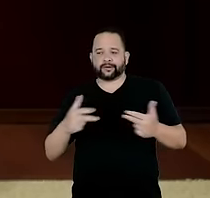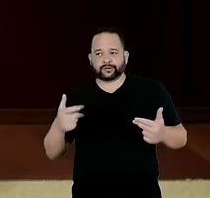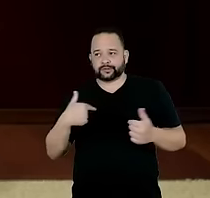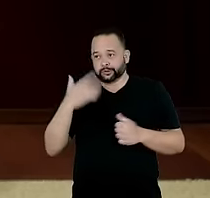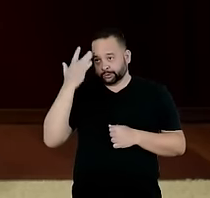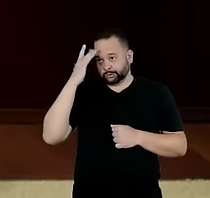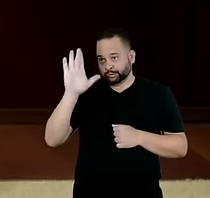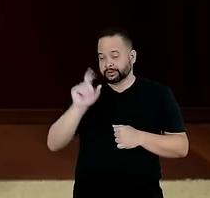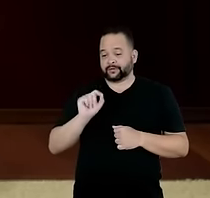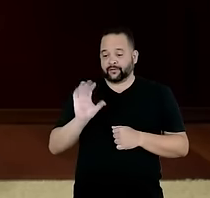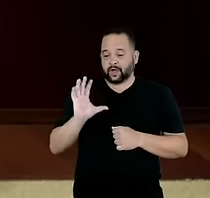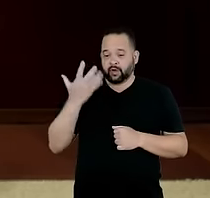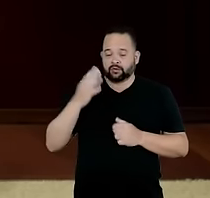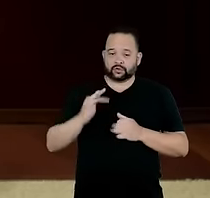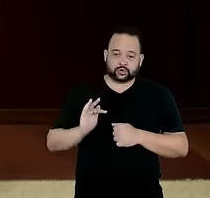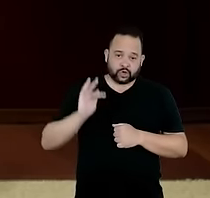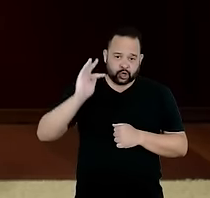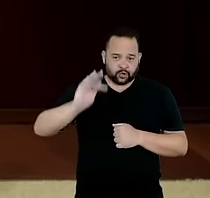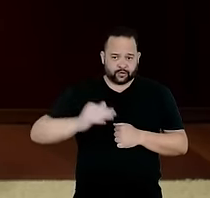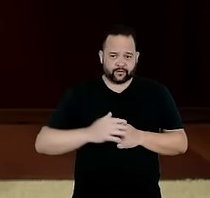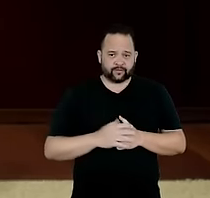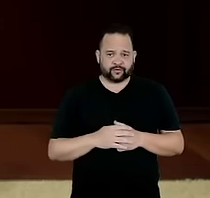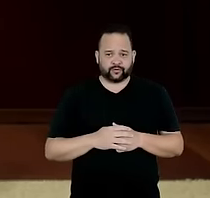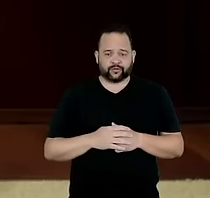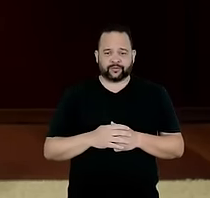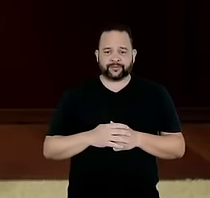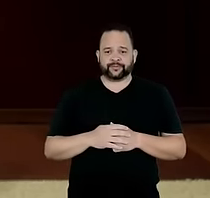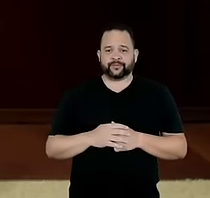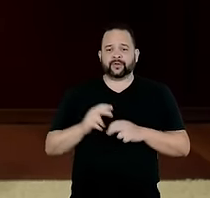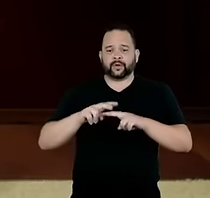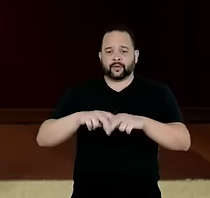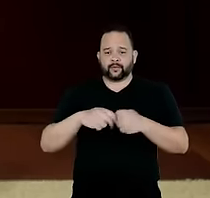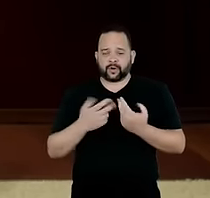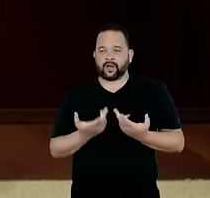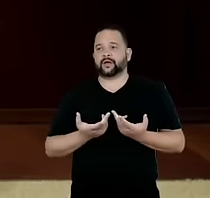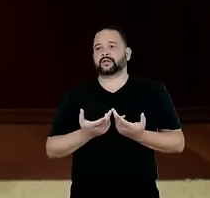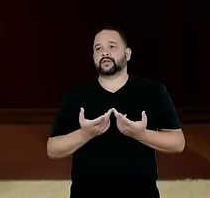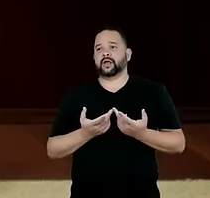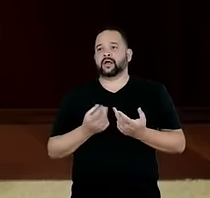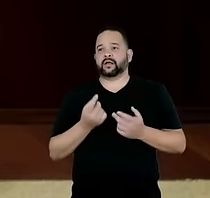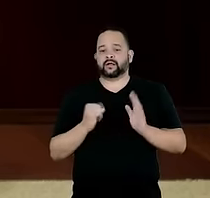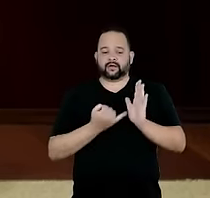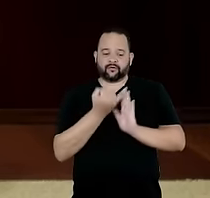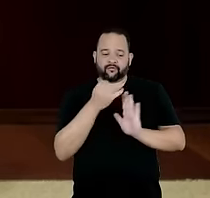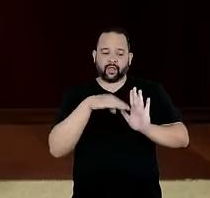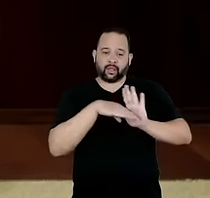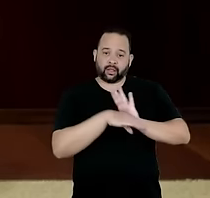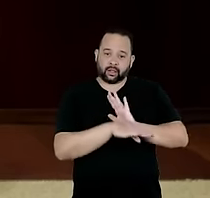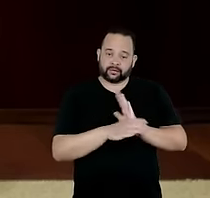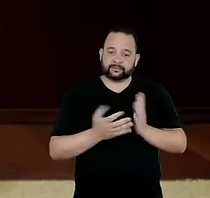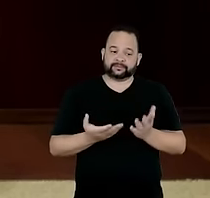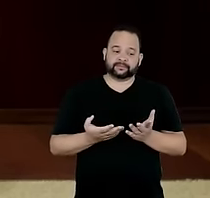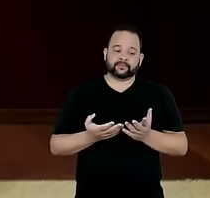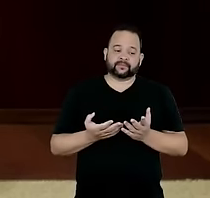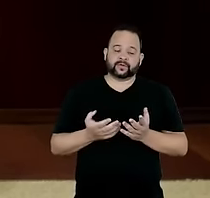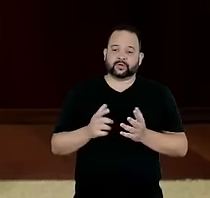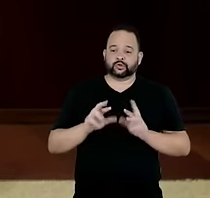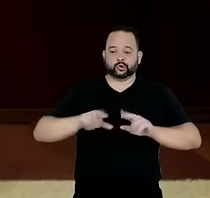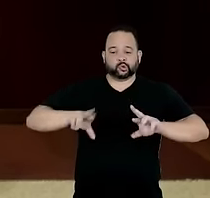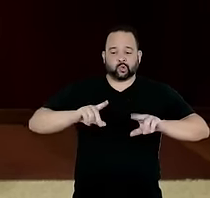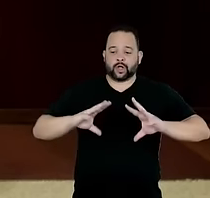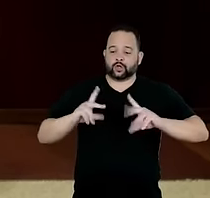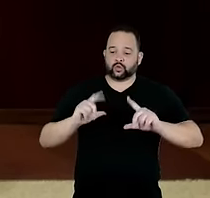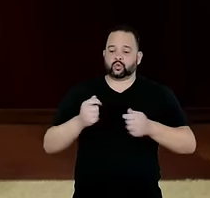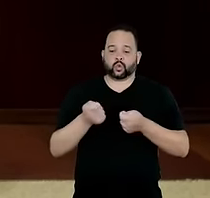coloquei ali que parte da Incerteza com relação à desinflação Vem de um lado que não tá tão na mão do Banco Central com relação à